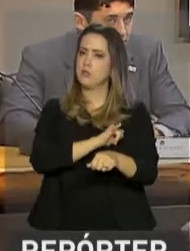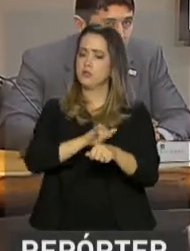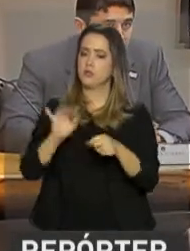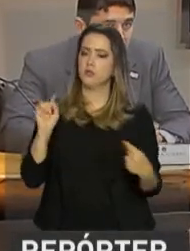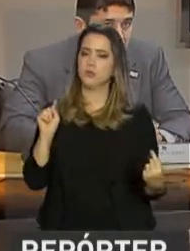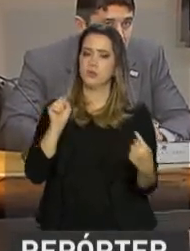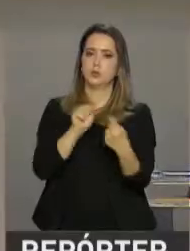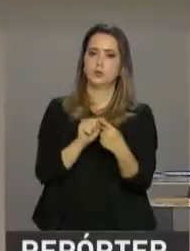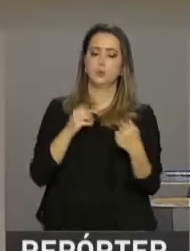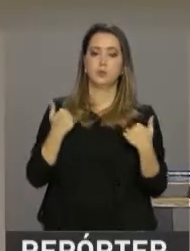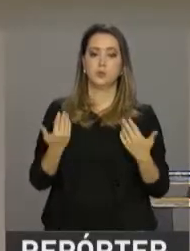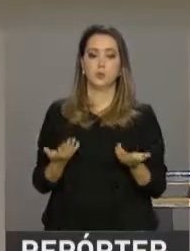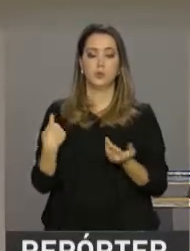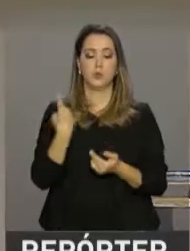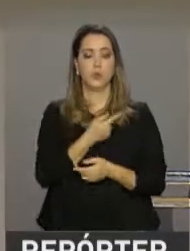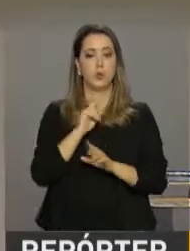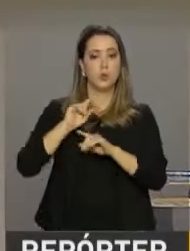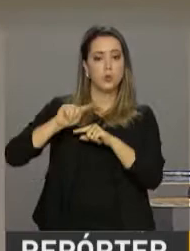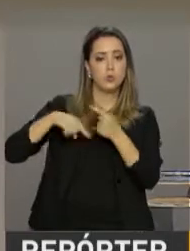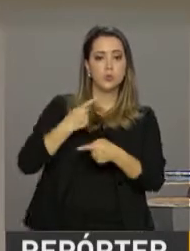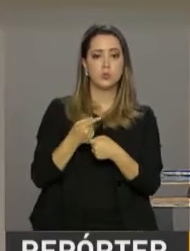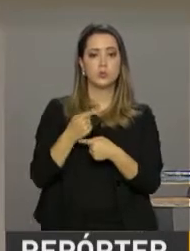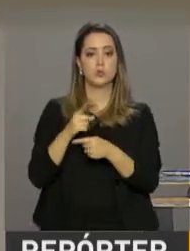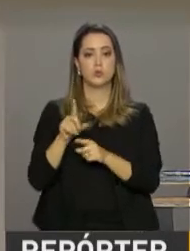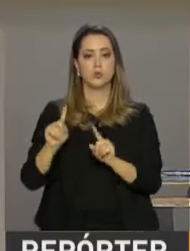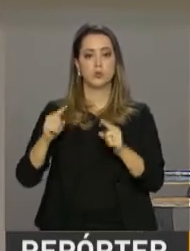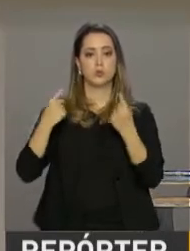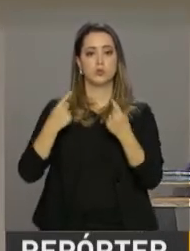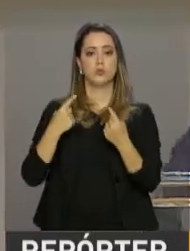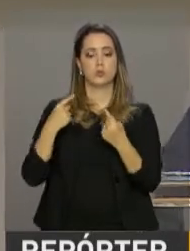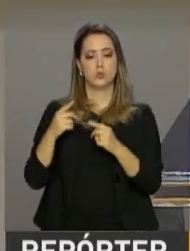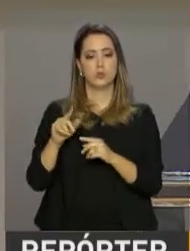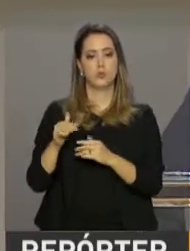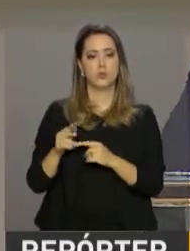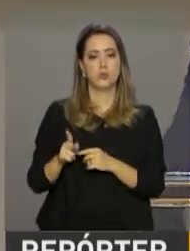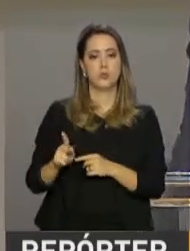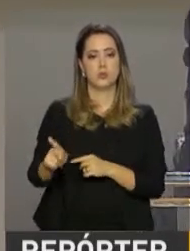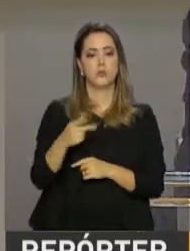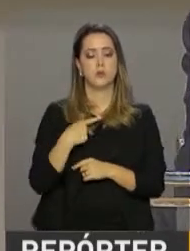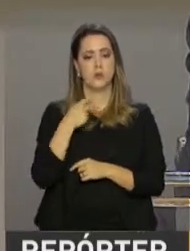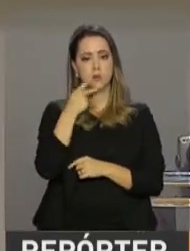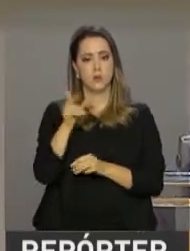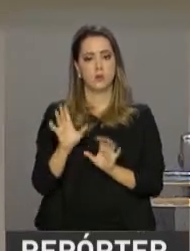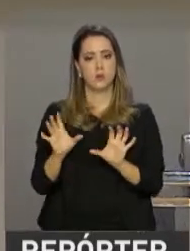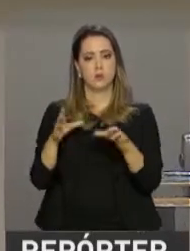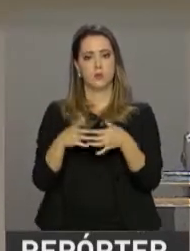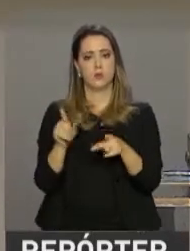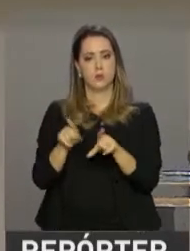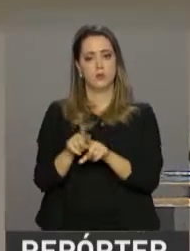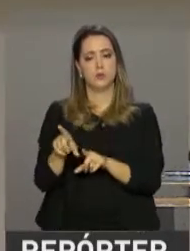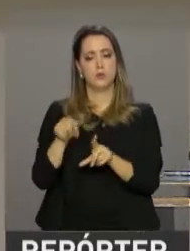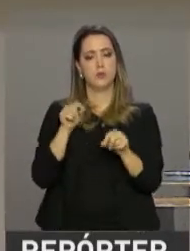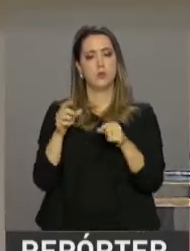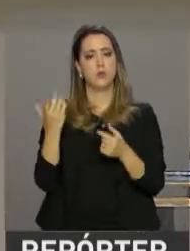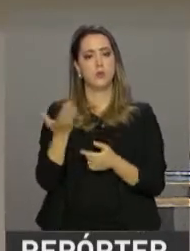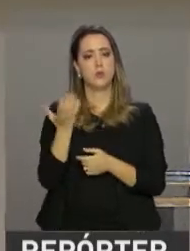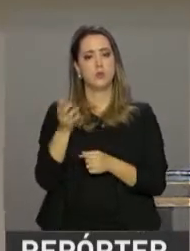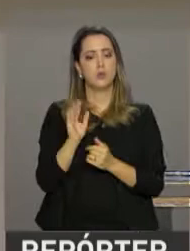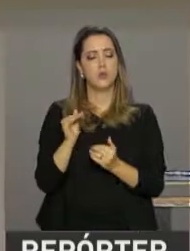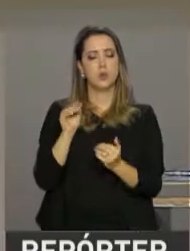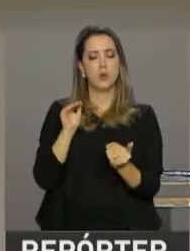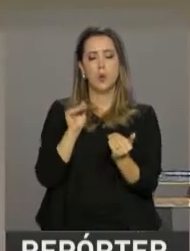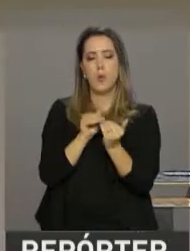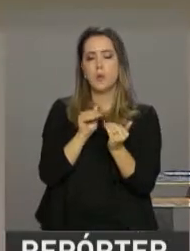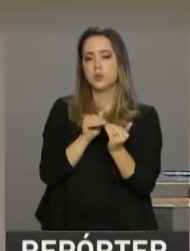objetivos do nosso próximo desafio sem conhecer o comitê equipe que nós queremos usar a definição de metas e